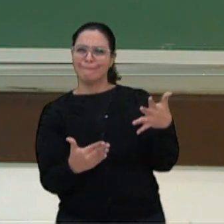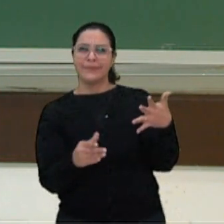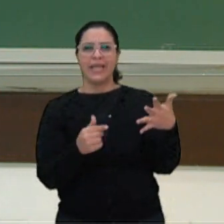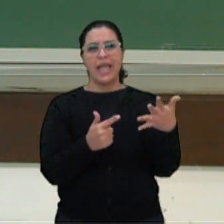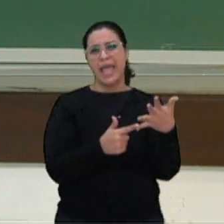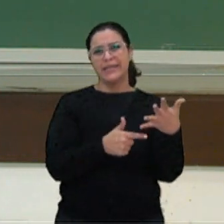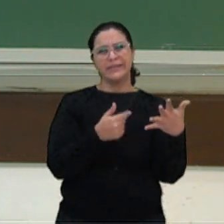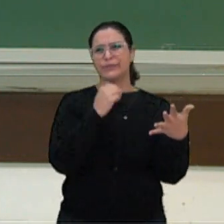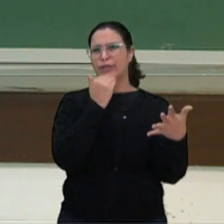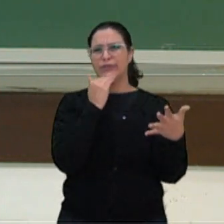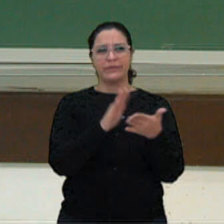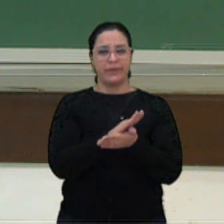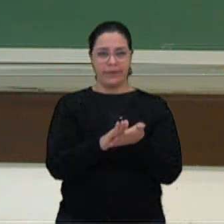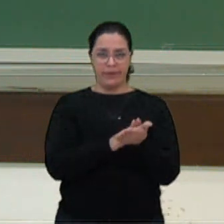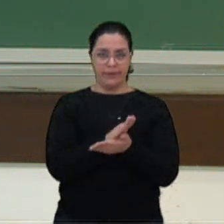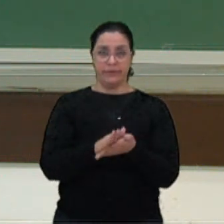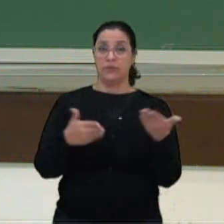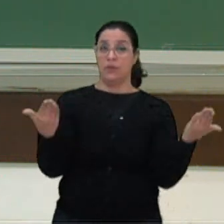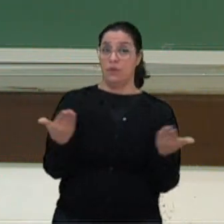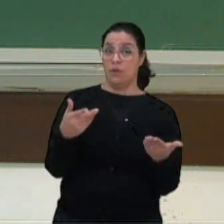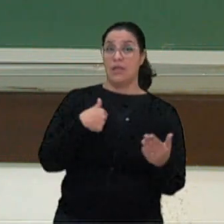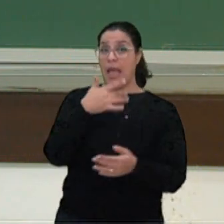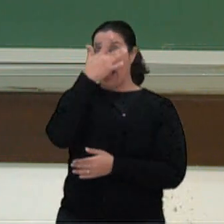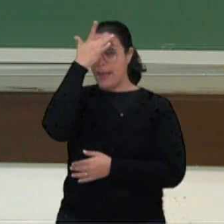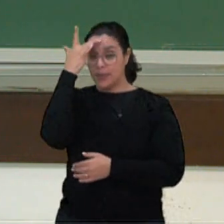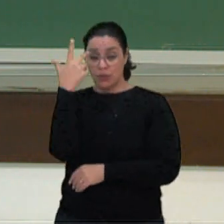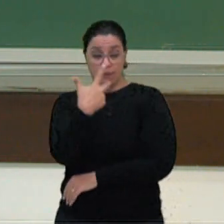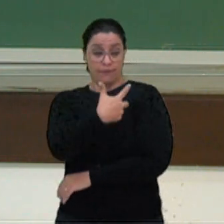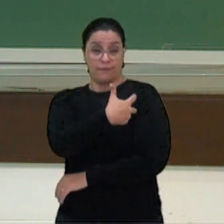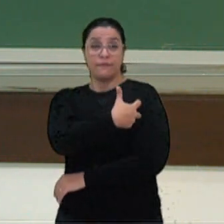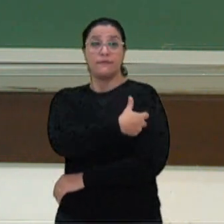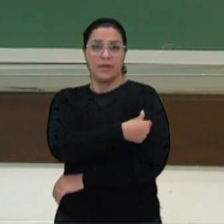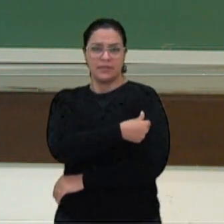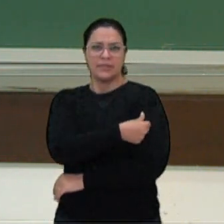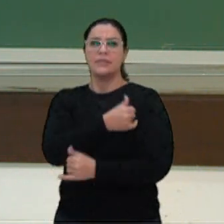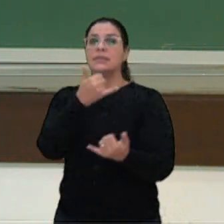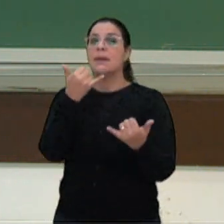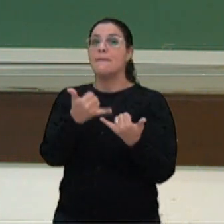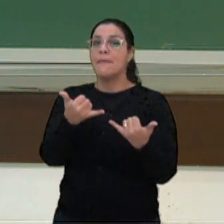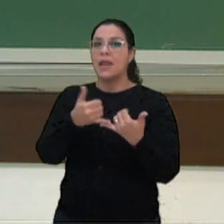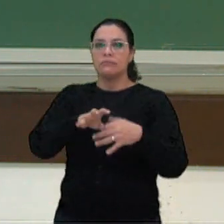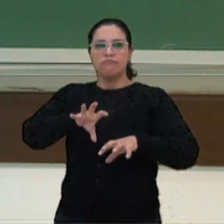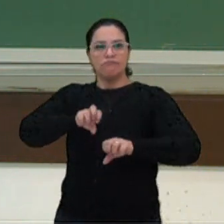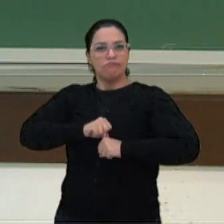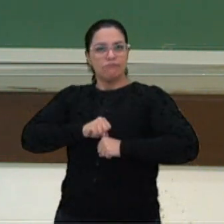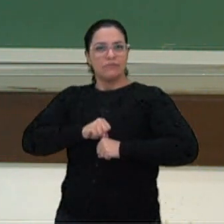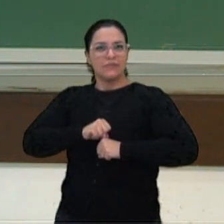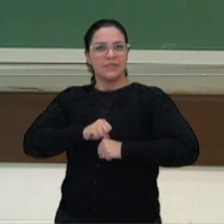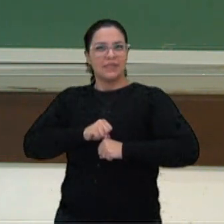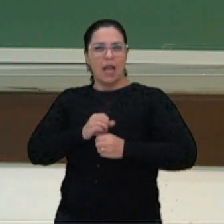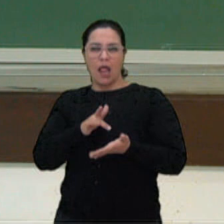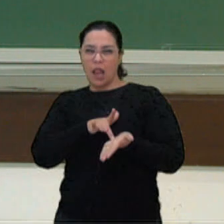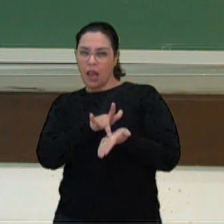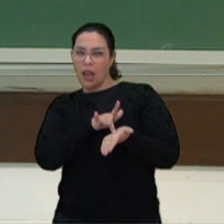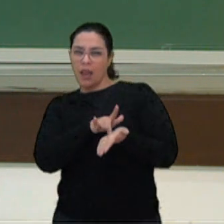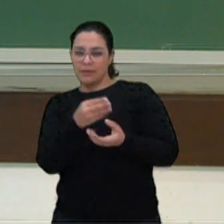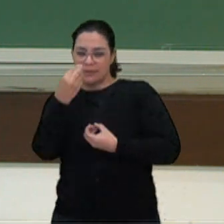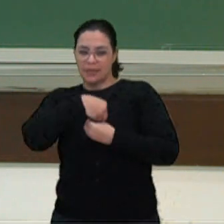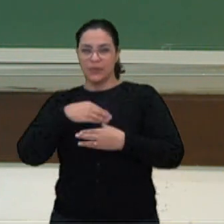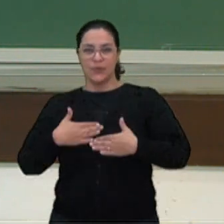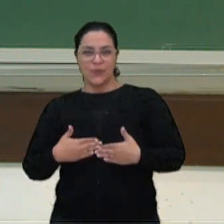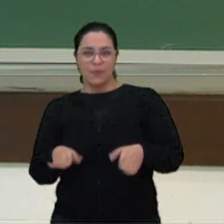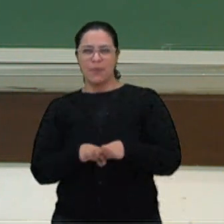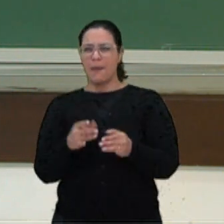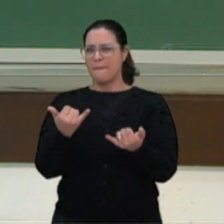um ali que ela nem ajuda muito. Se a pessoa toma a vacina, é como se ela tivesse pego. Ela engana o organismo dela, dizendo